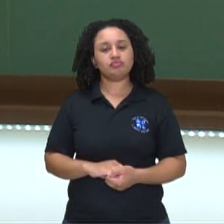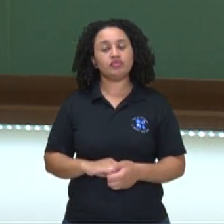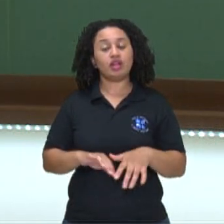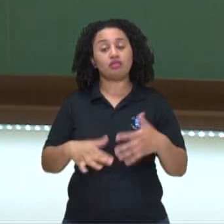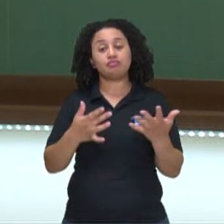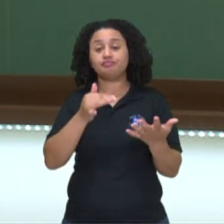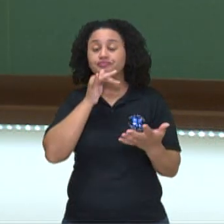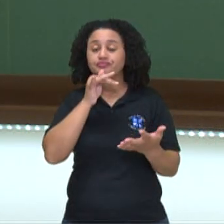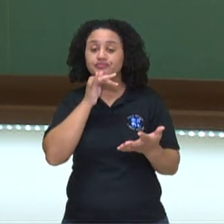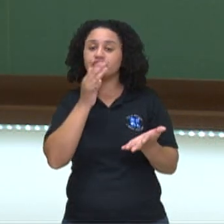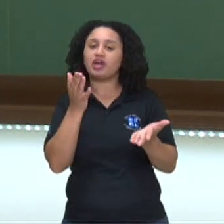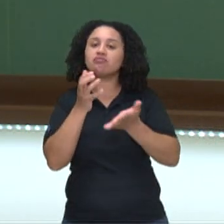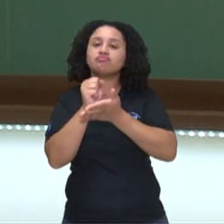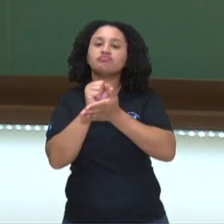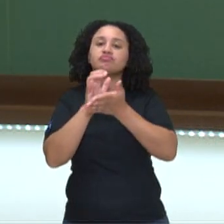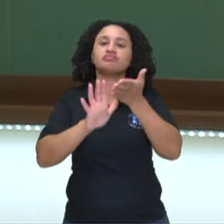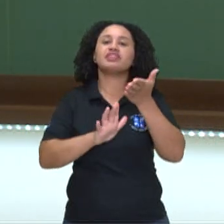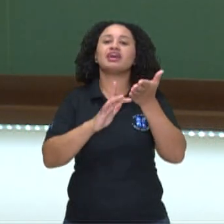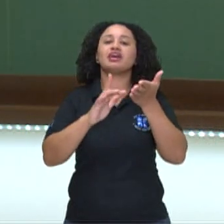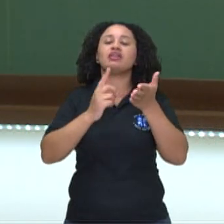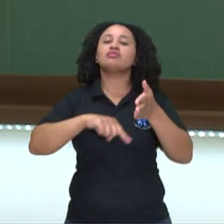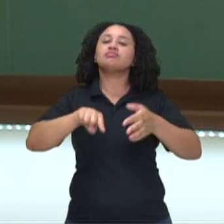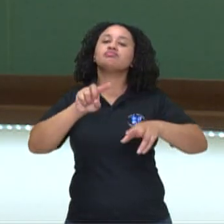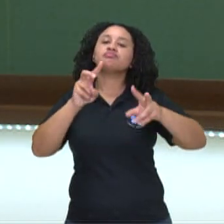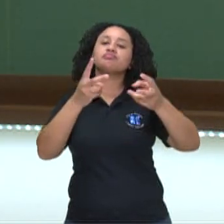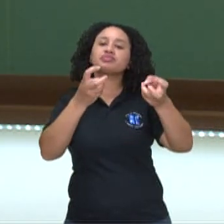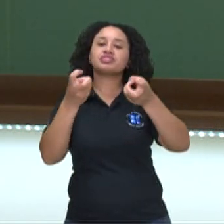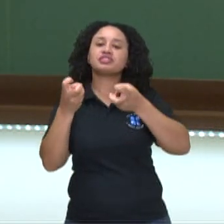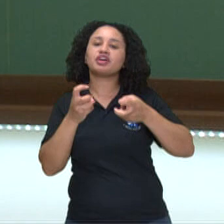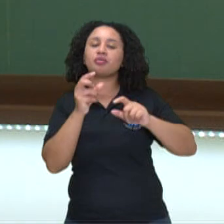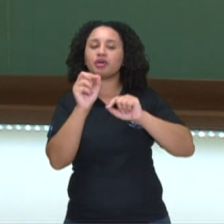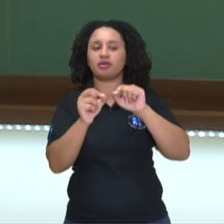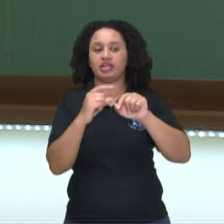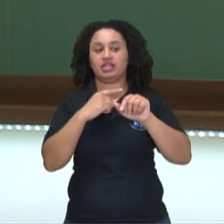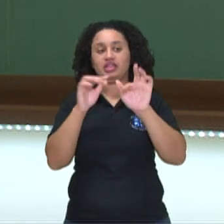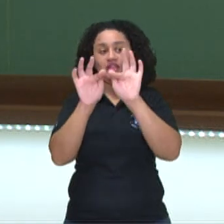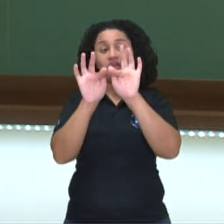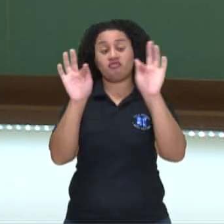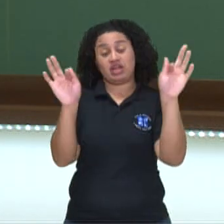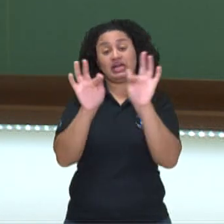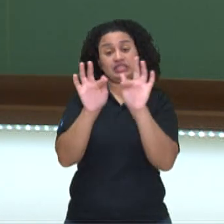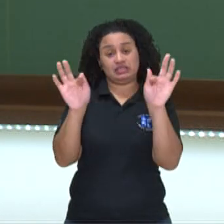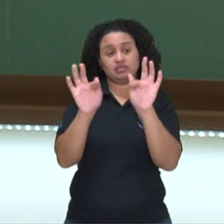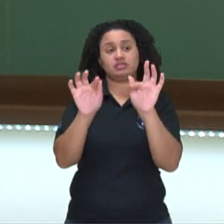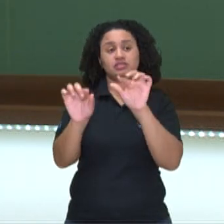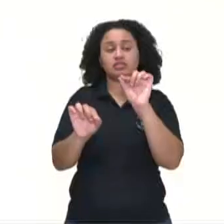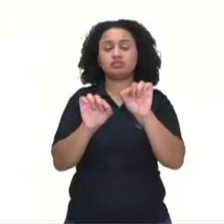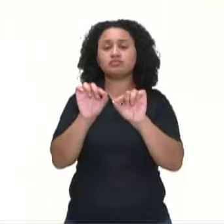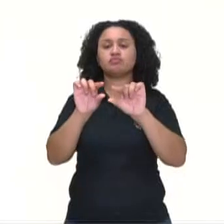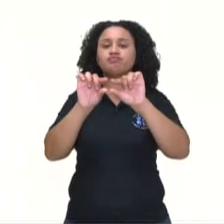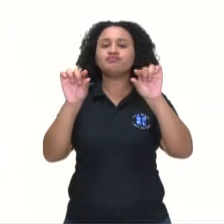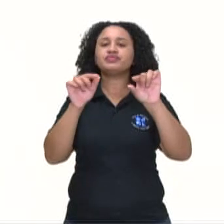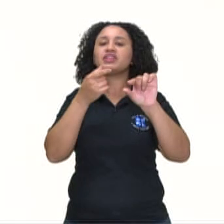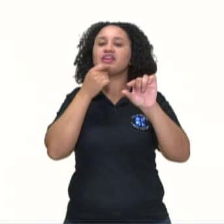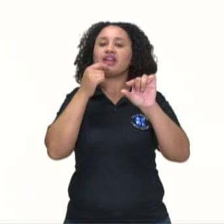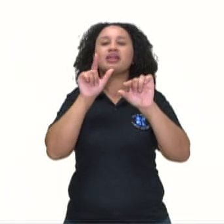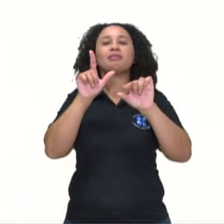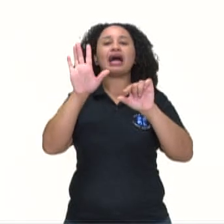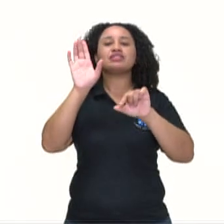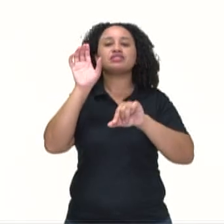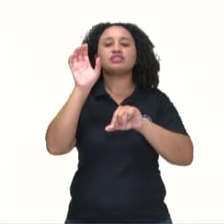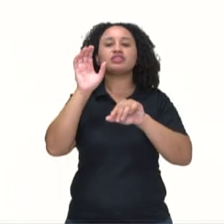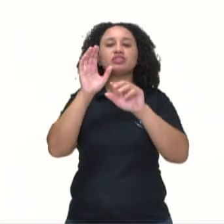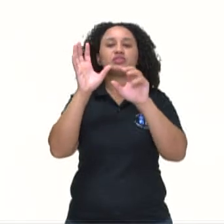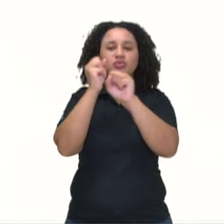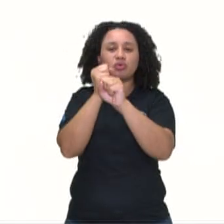Por exemplo, no nosso exercício aqui, vocês vão observar e colocar a frase em destaque, The girl from the poem has good grades, na